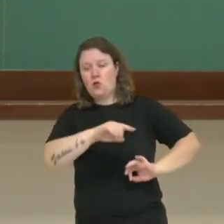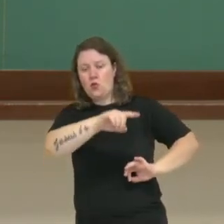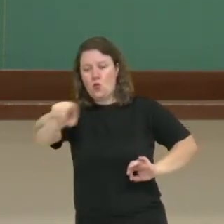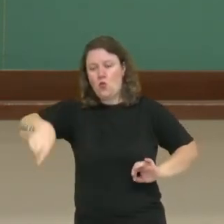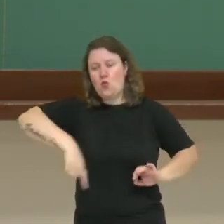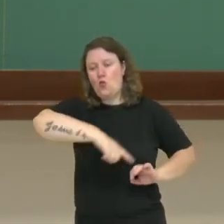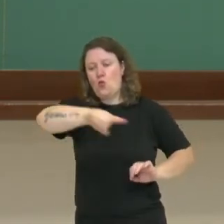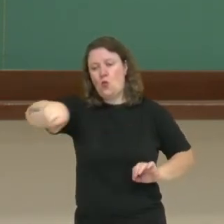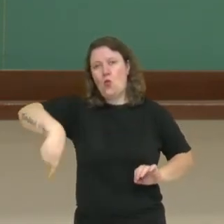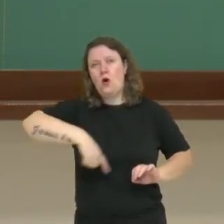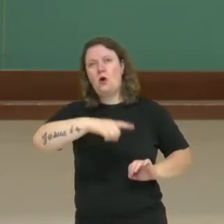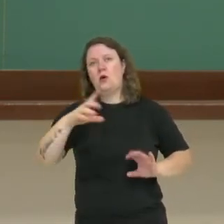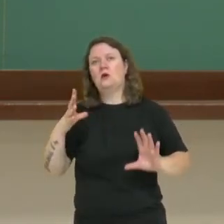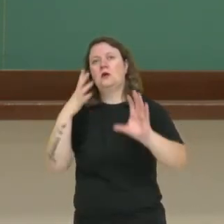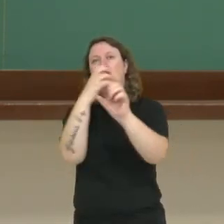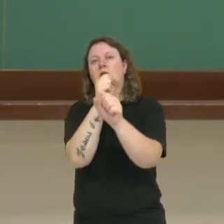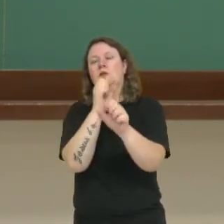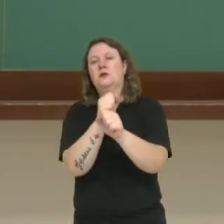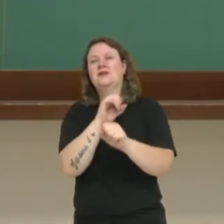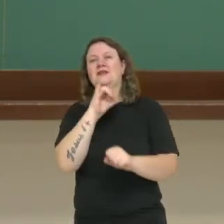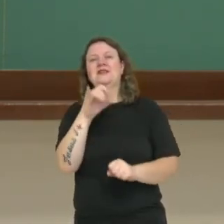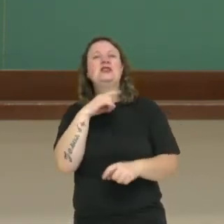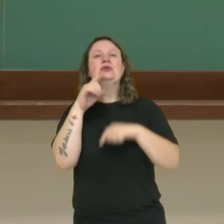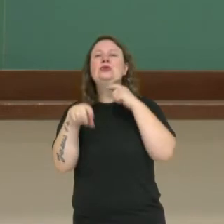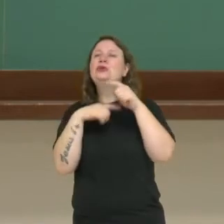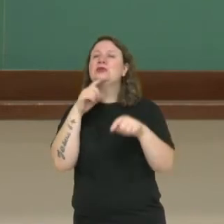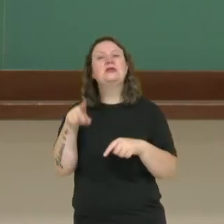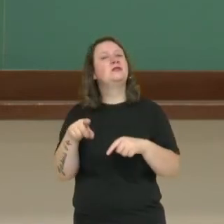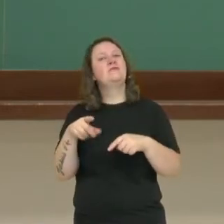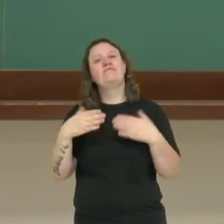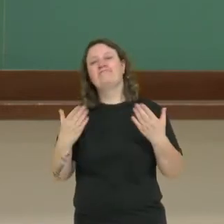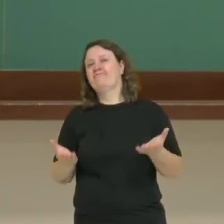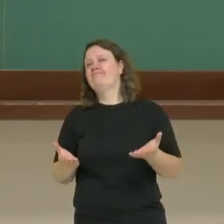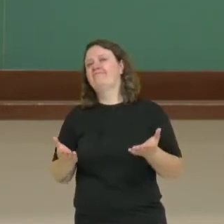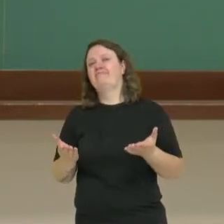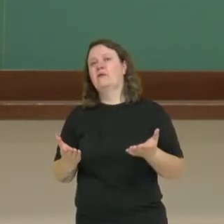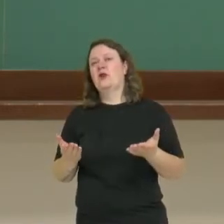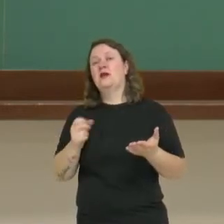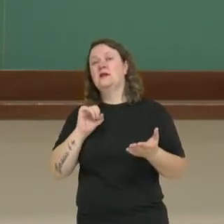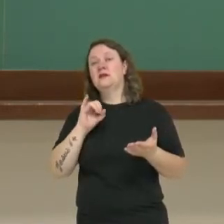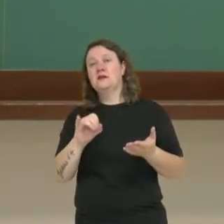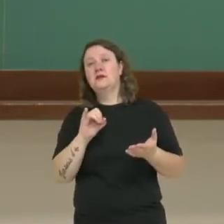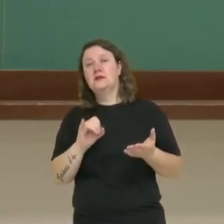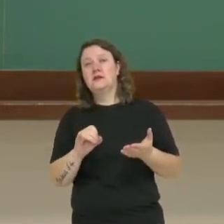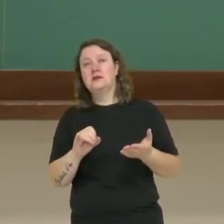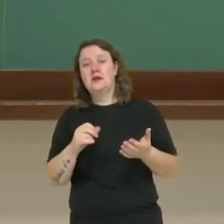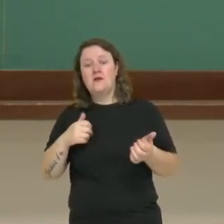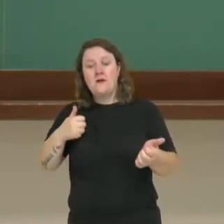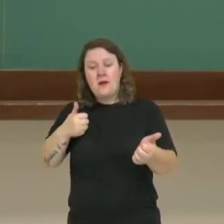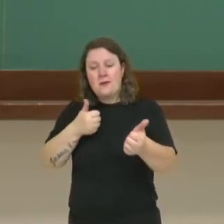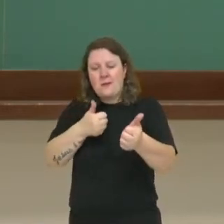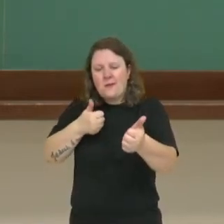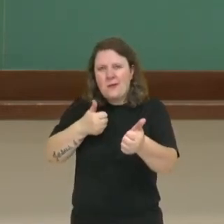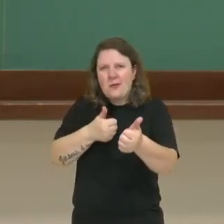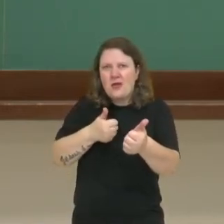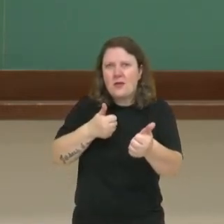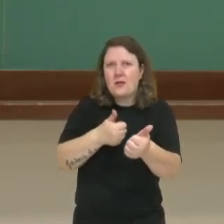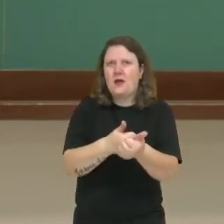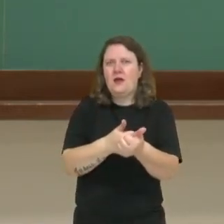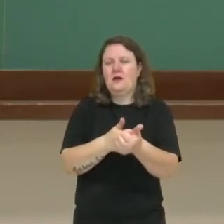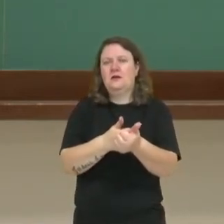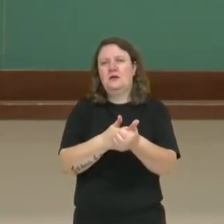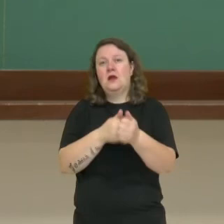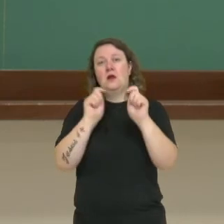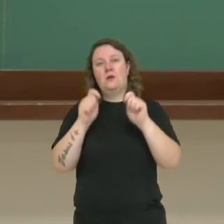dar. Se uma equipe não conseguir alcançar a outra, se ela conseguiu diminuir a diferença entre a equipe, ela